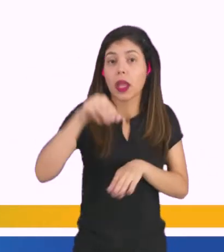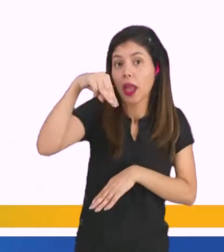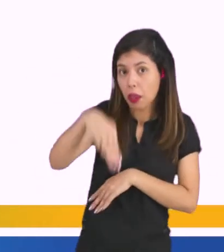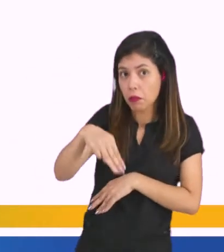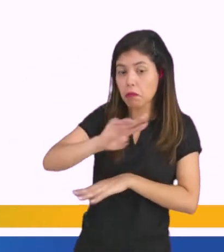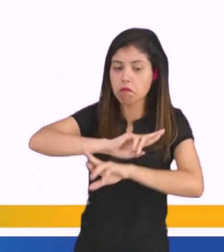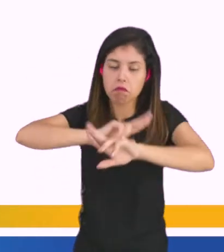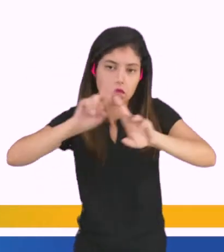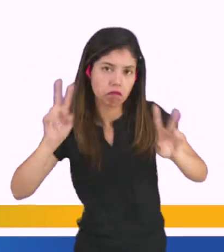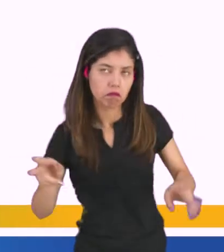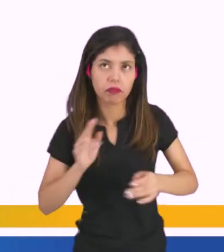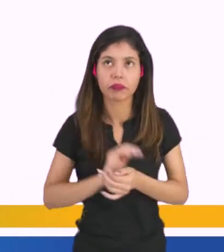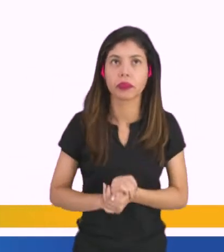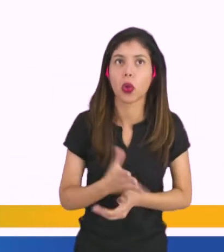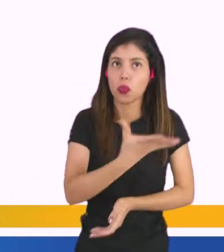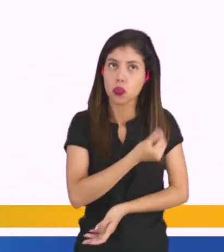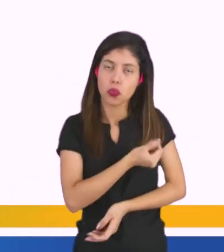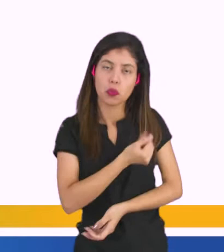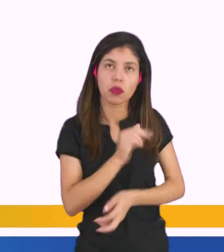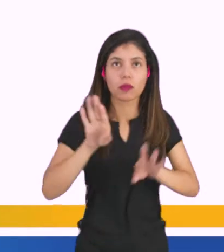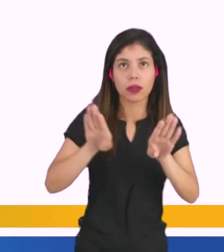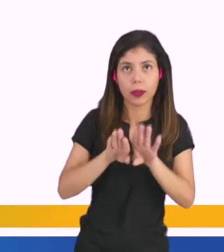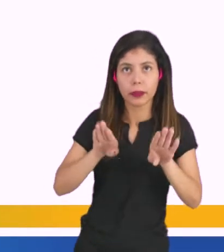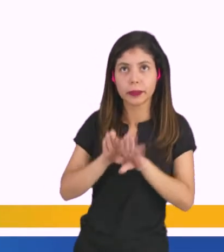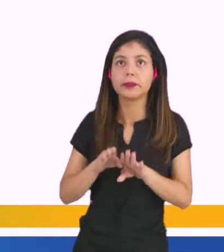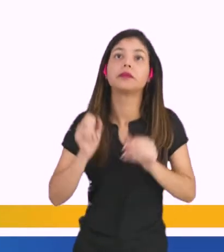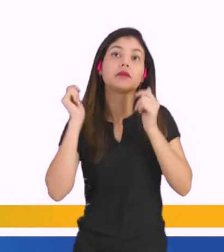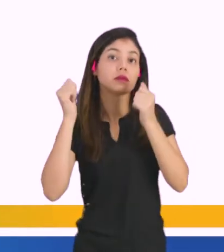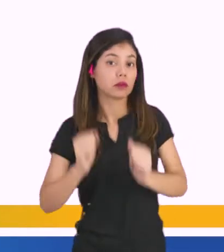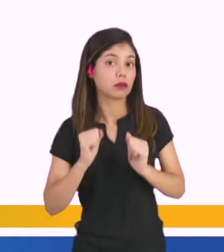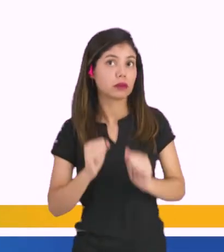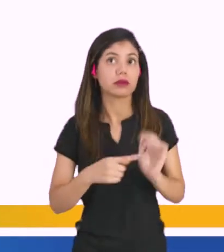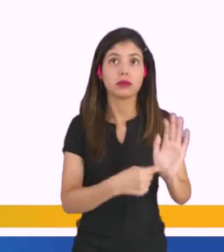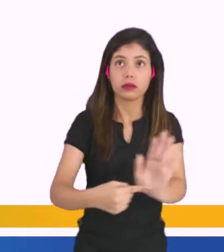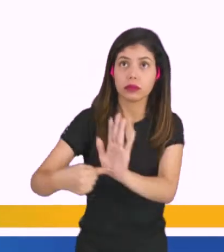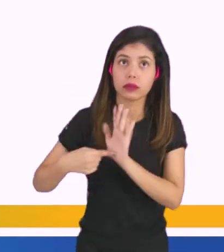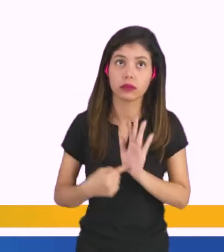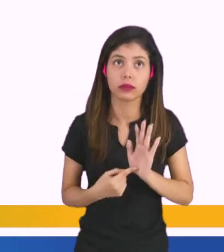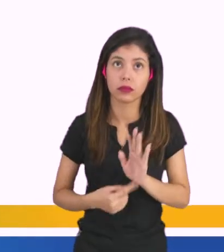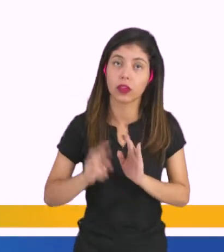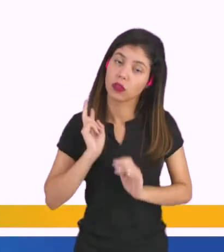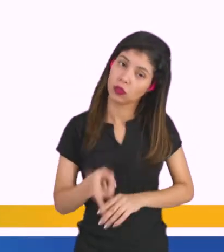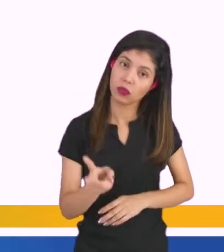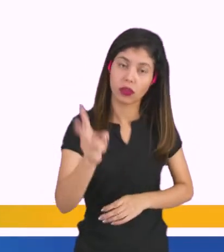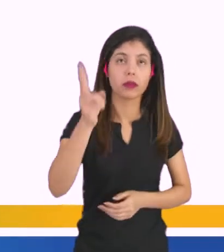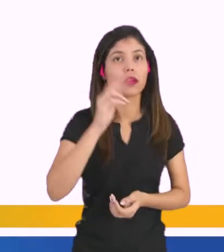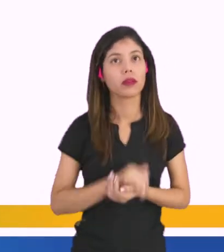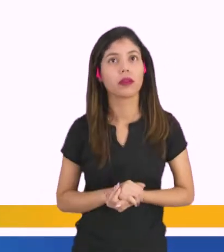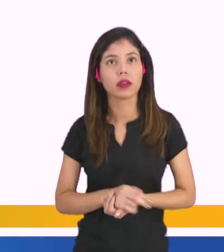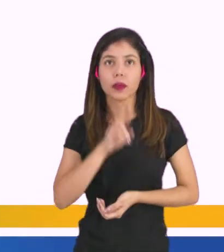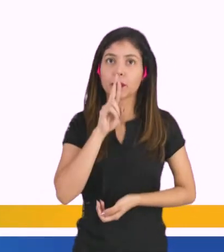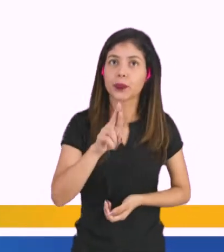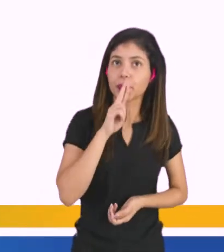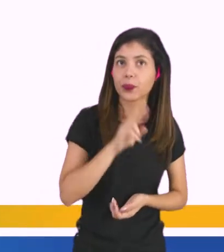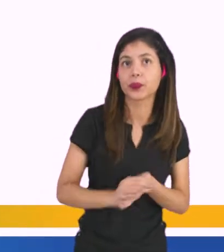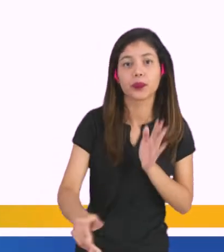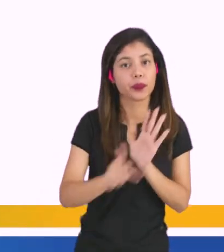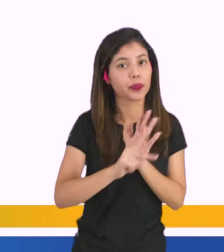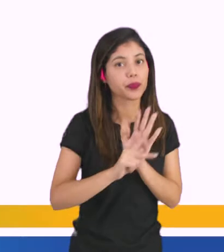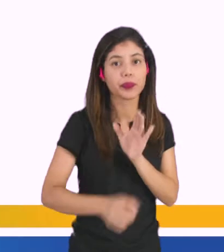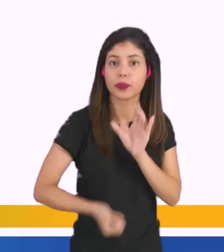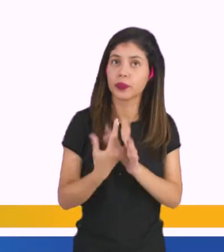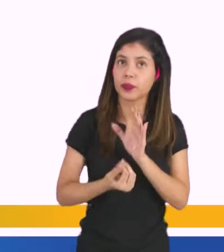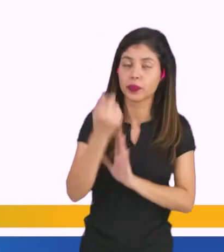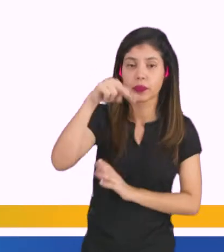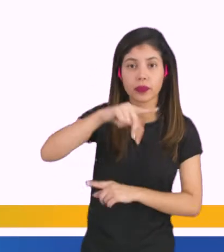m maneiras, o número de maneiras que essas decisões podem ser tomadas simultaneamente é calculada pelo produto